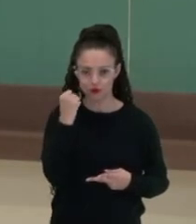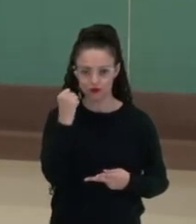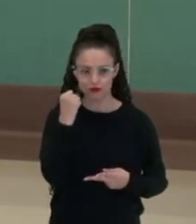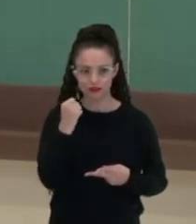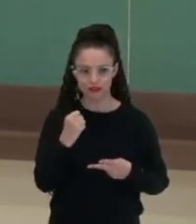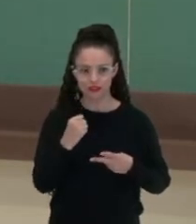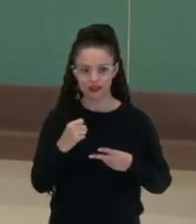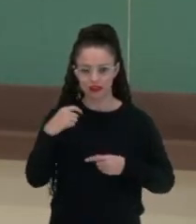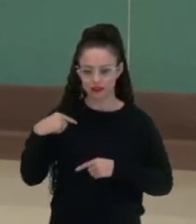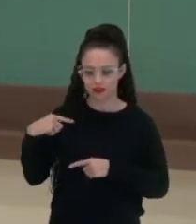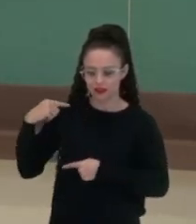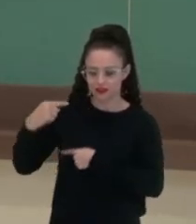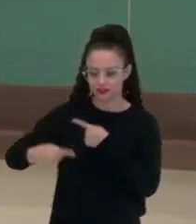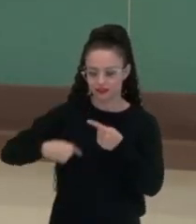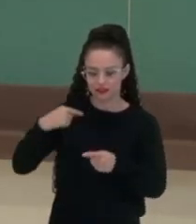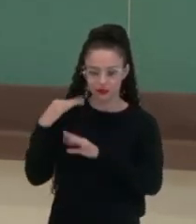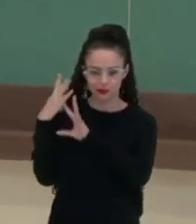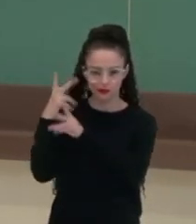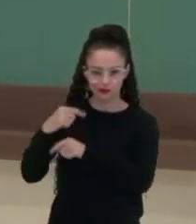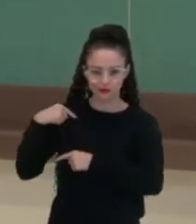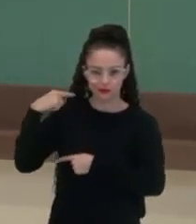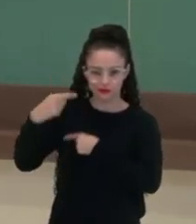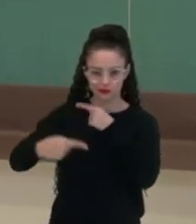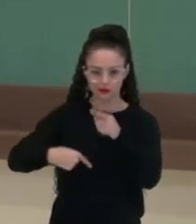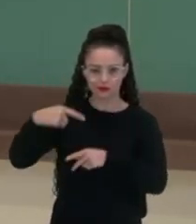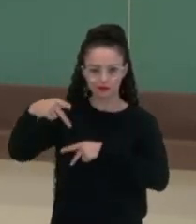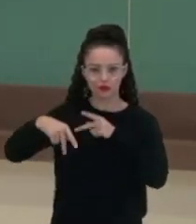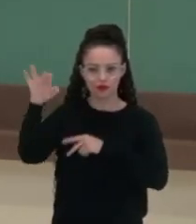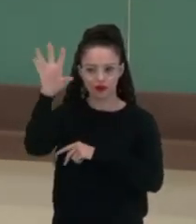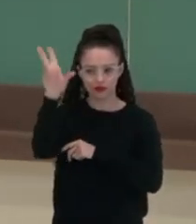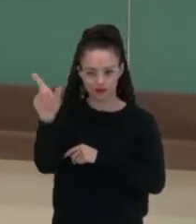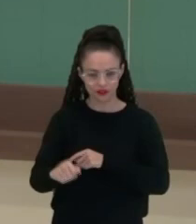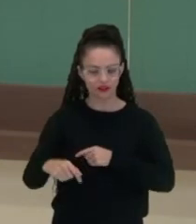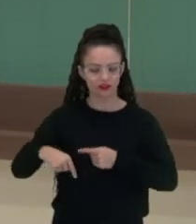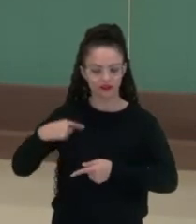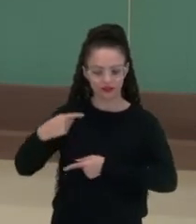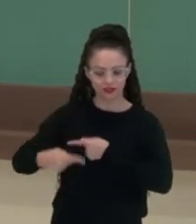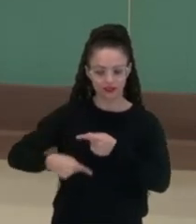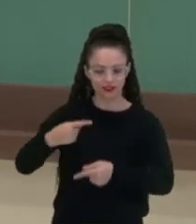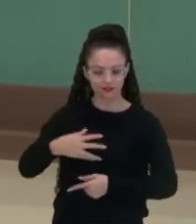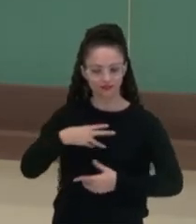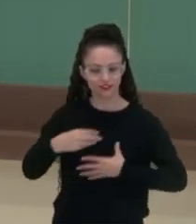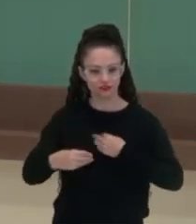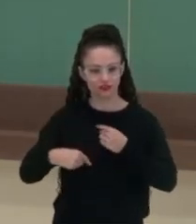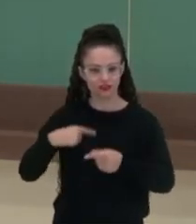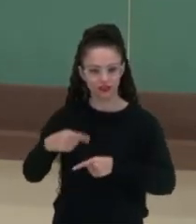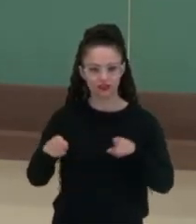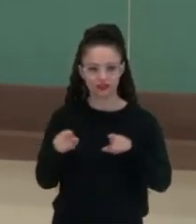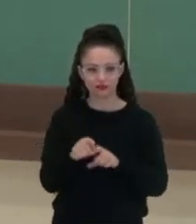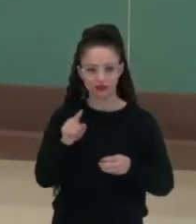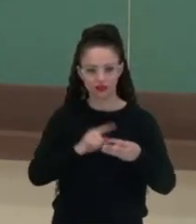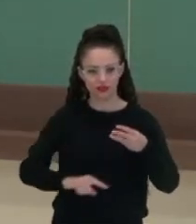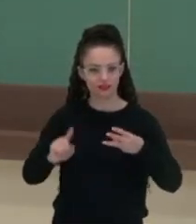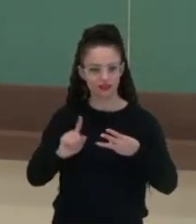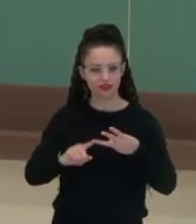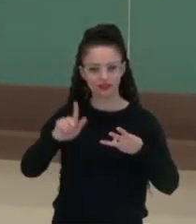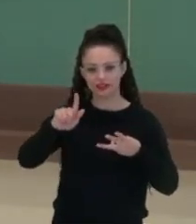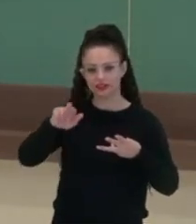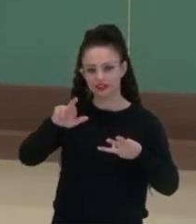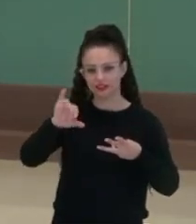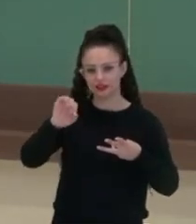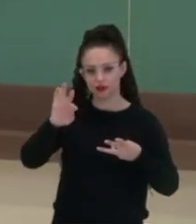A ancestralidade do povo africano que se continua de geração em geração. A gente está falando dos griots, que são os contadores